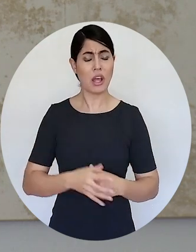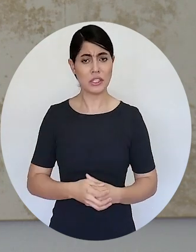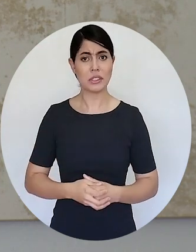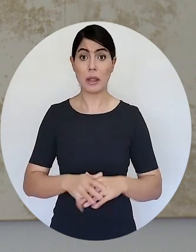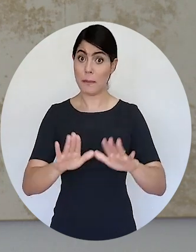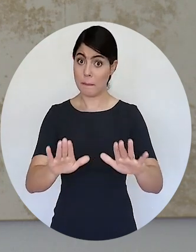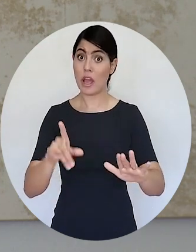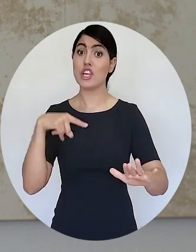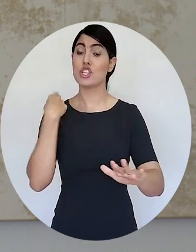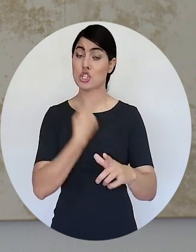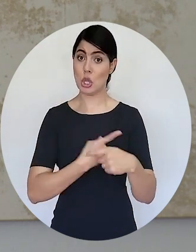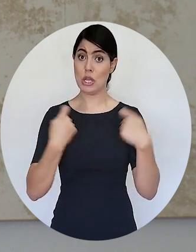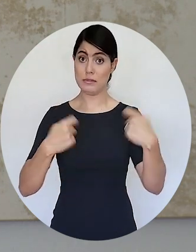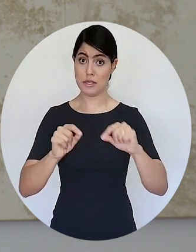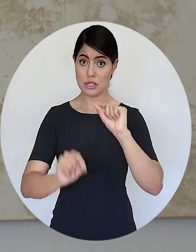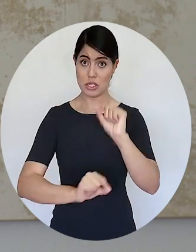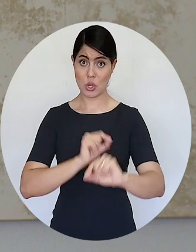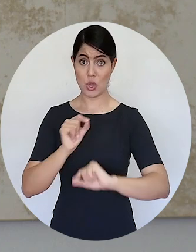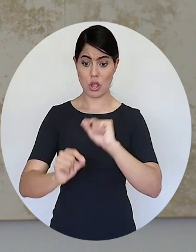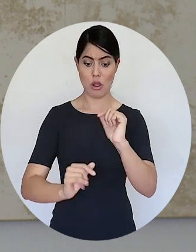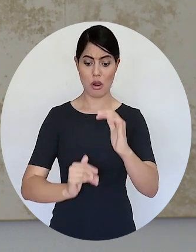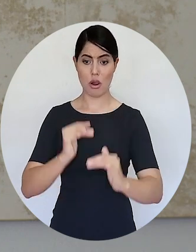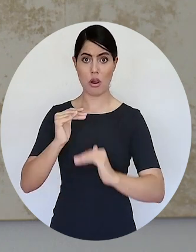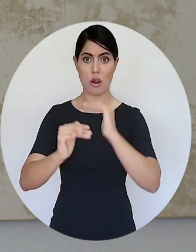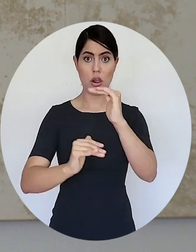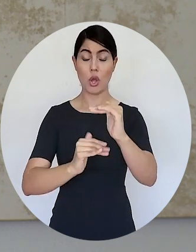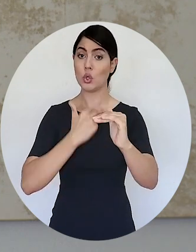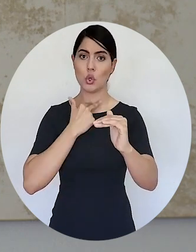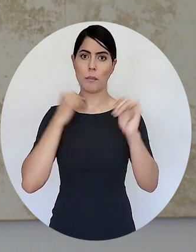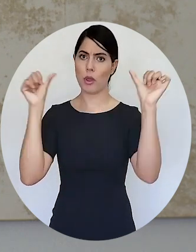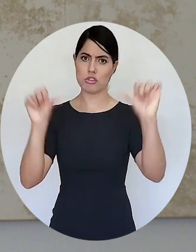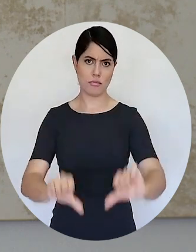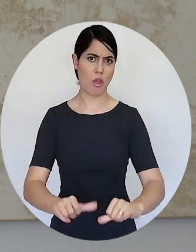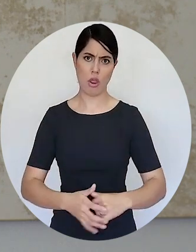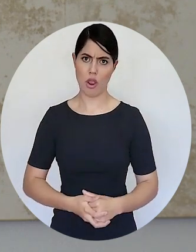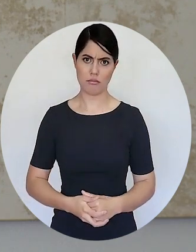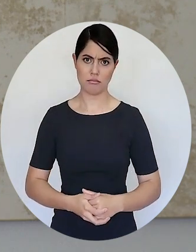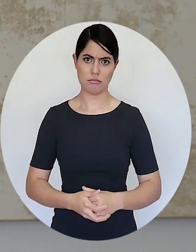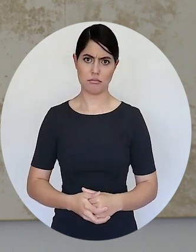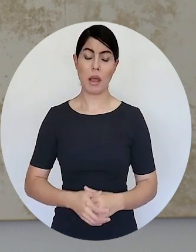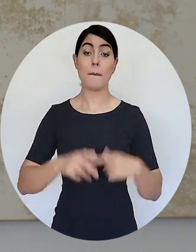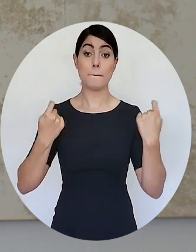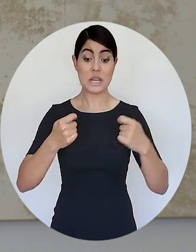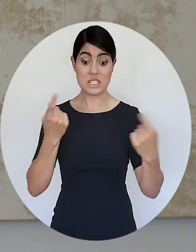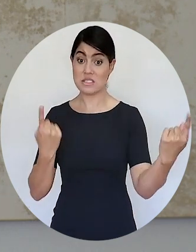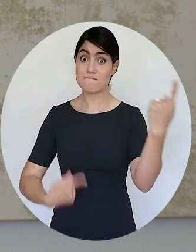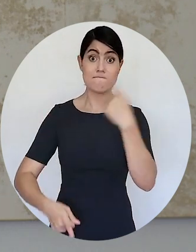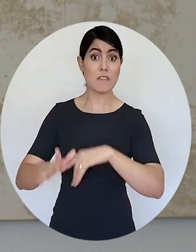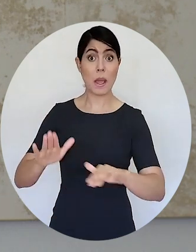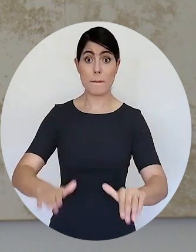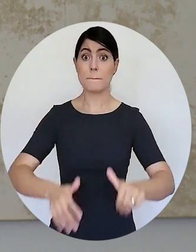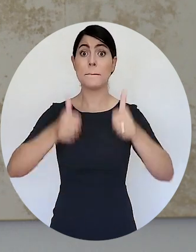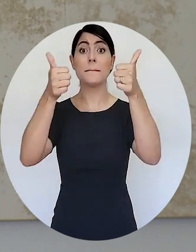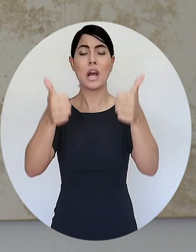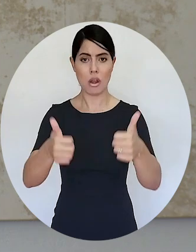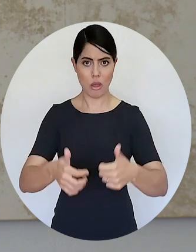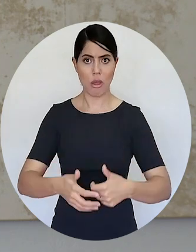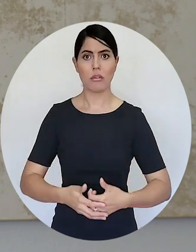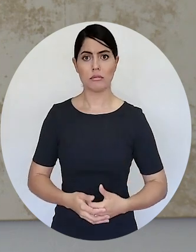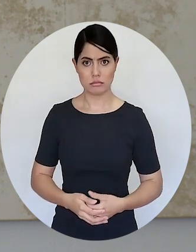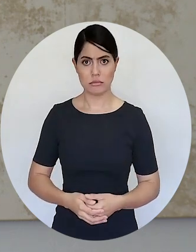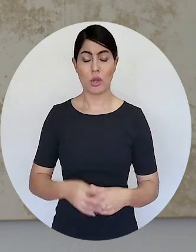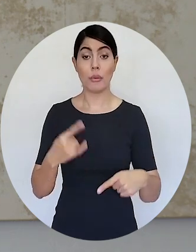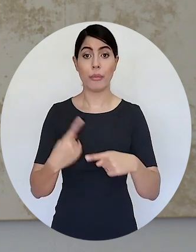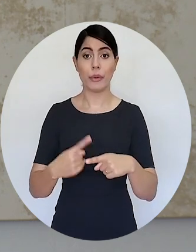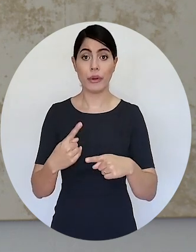da modernidade, mas nós temos que lutar para que esse avanço não venha piorar situações estabelecidas